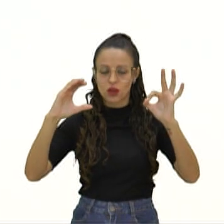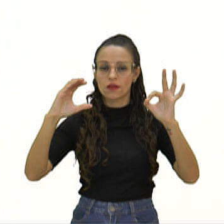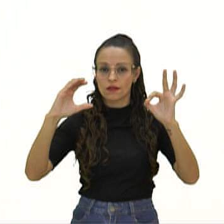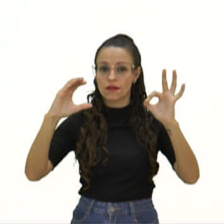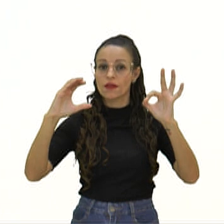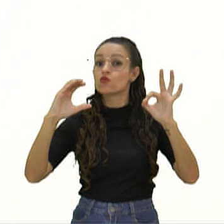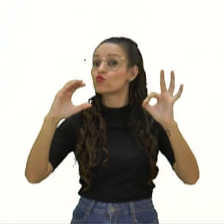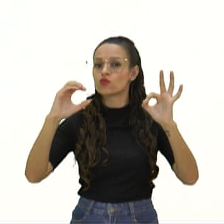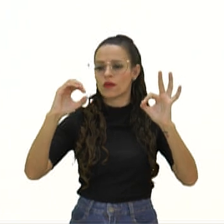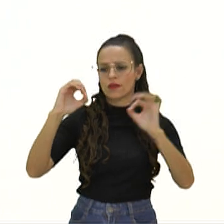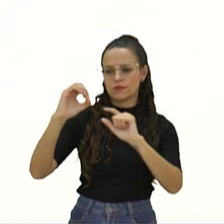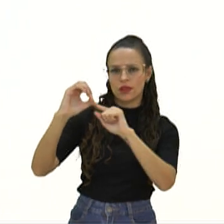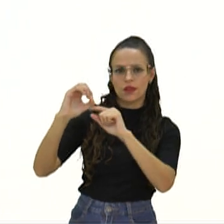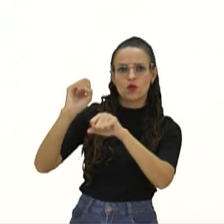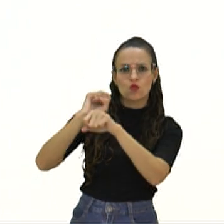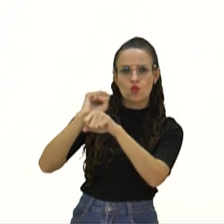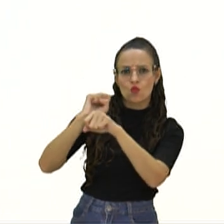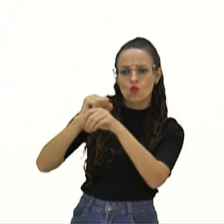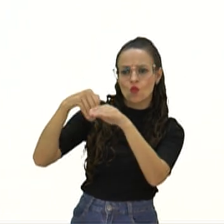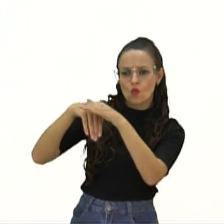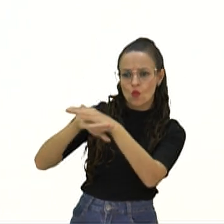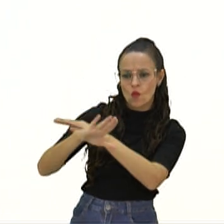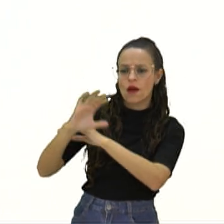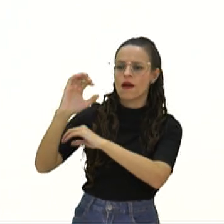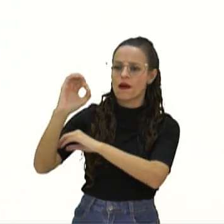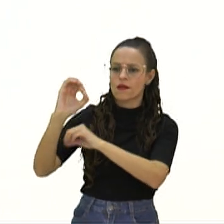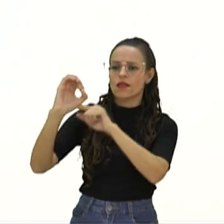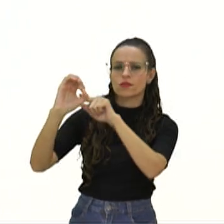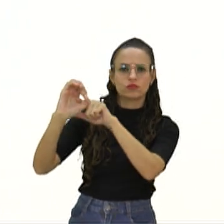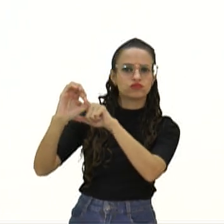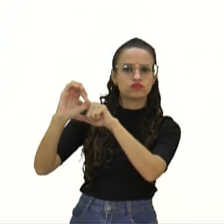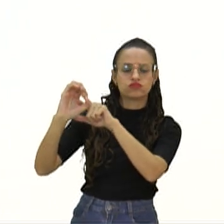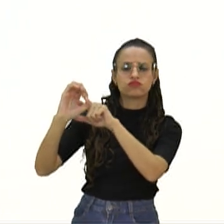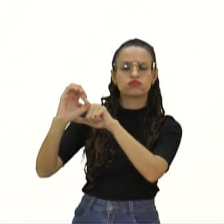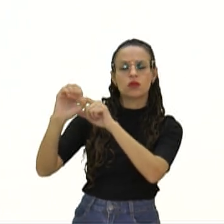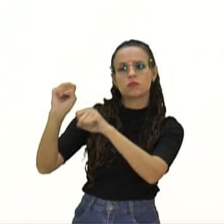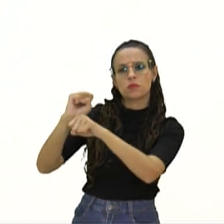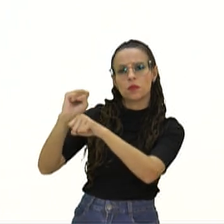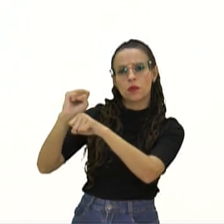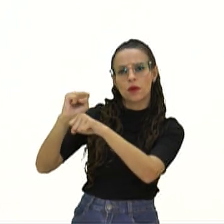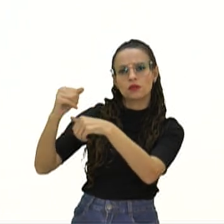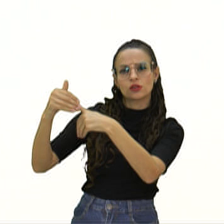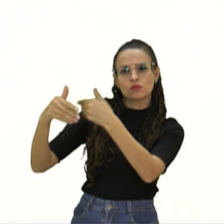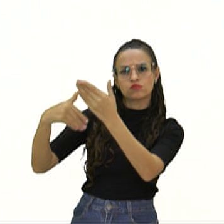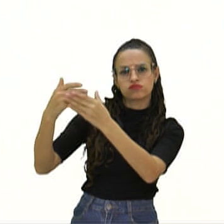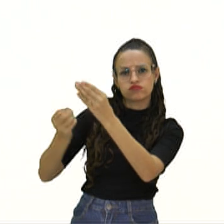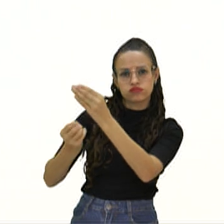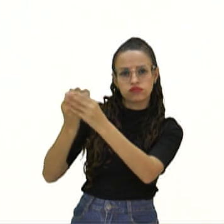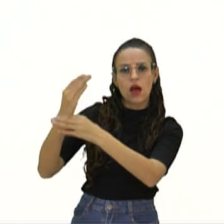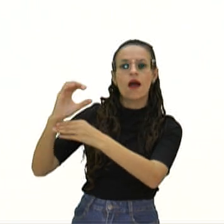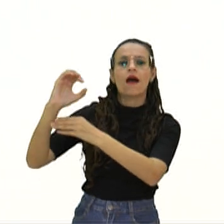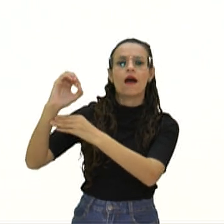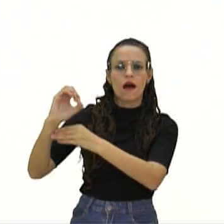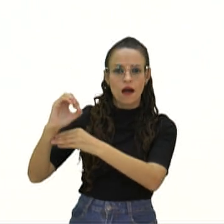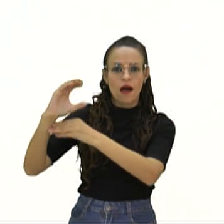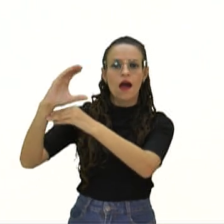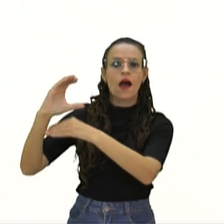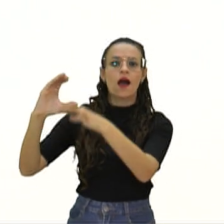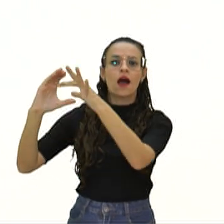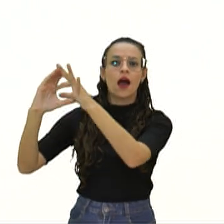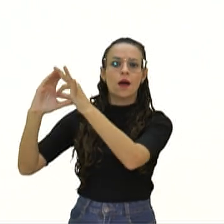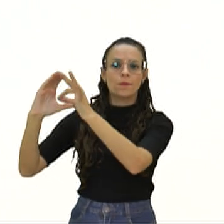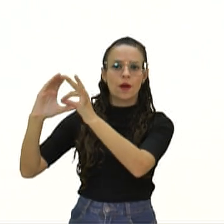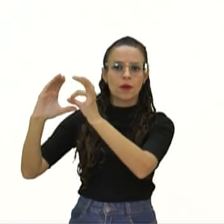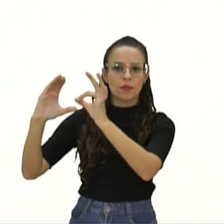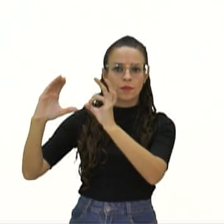que ele fica lá reservadinho como ovócito primário, guardadinho lá. Ele amadurece, se torna um ovócito secundário, é liberado